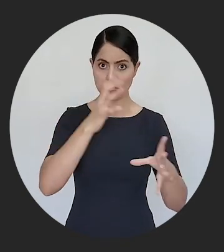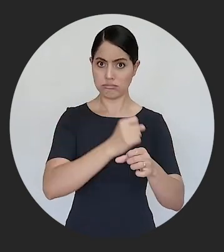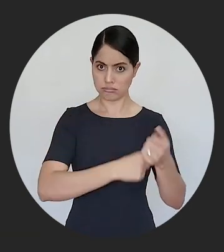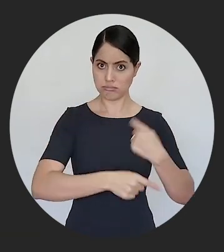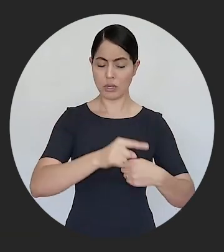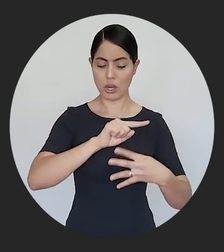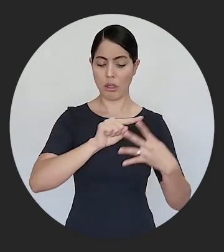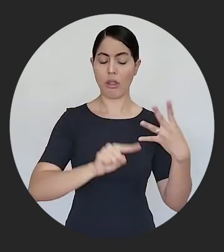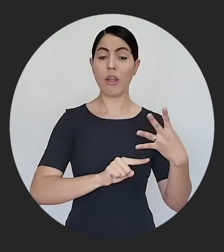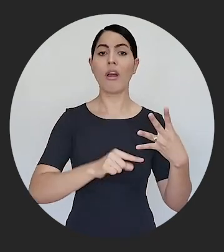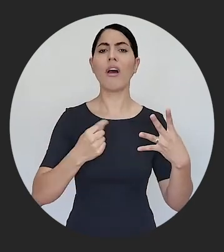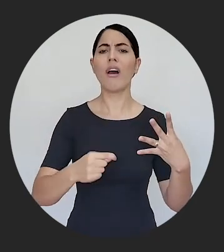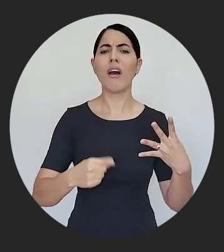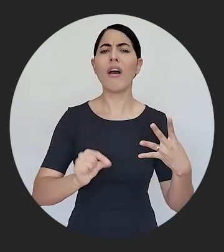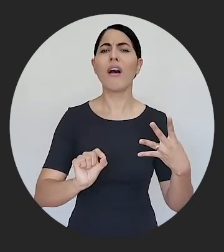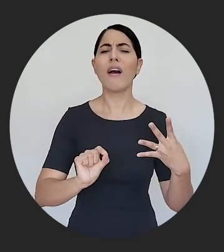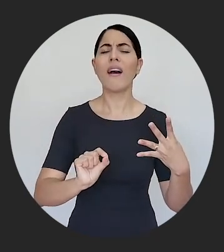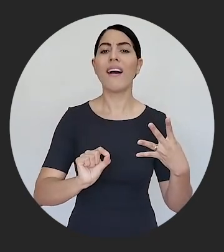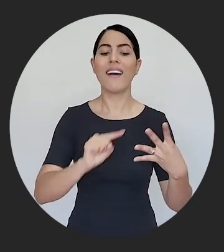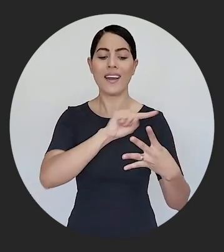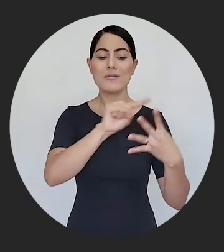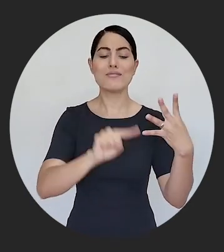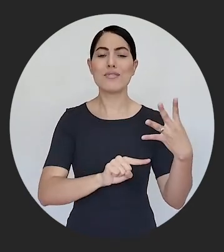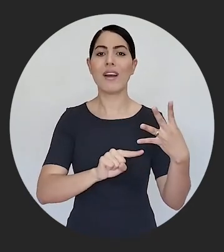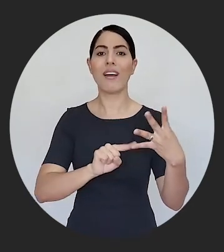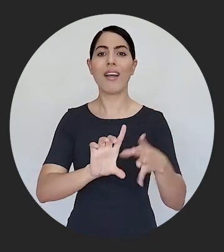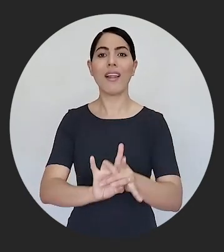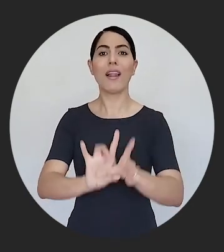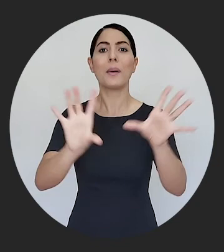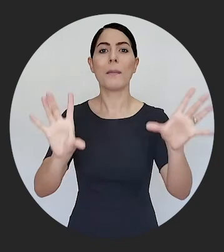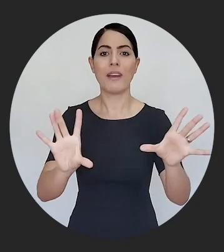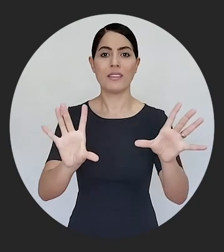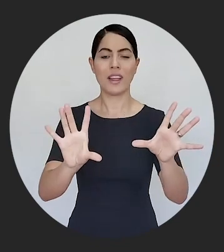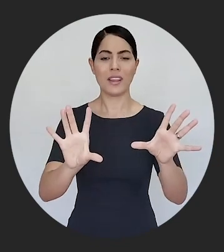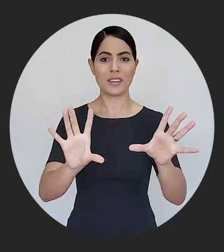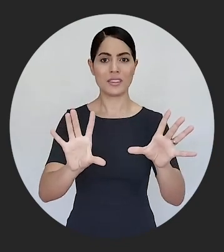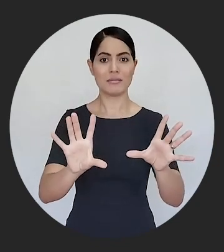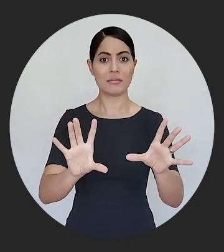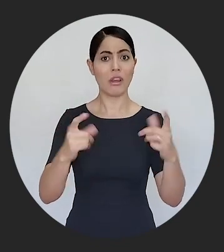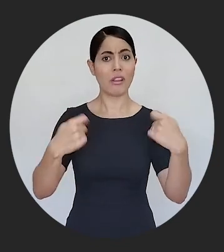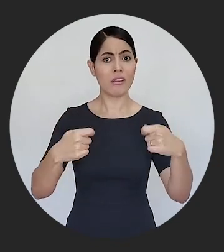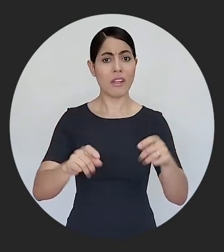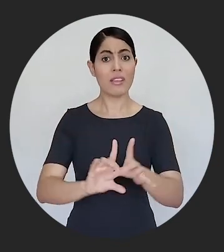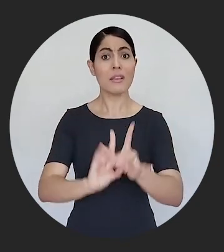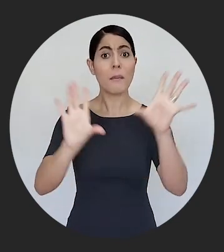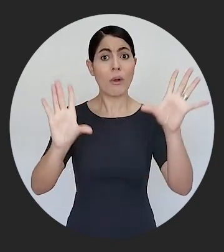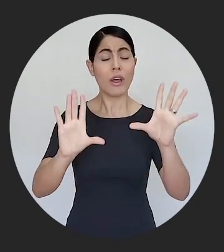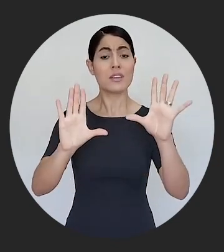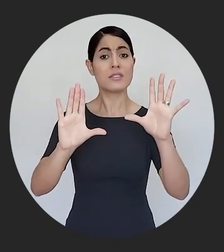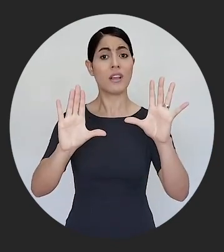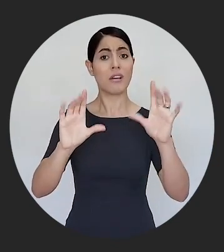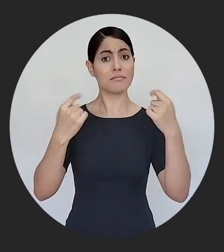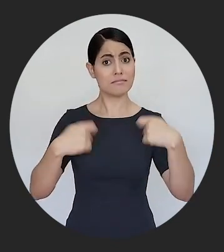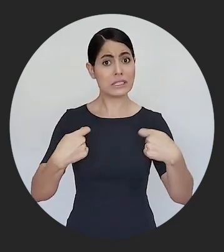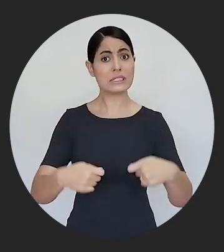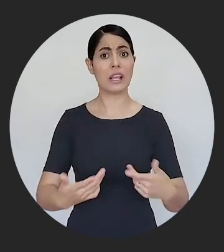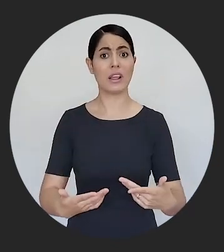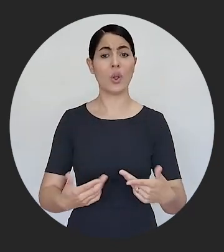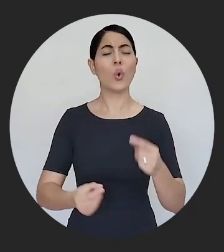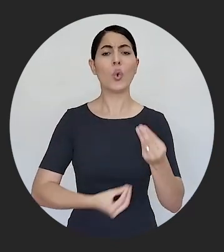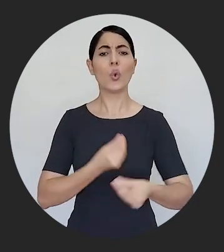E a liberdade se faz. A liberdade se constrói ou se mantém dentro da